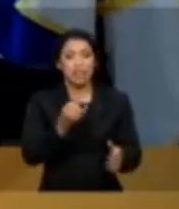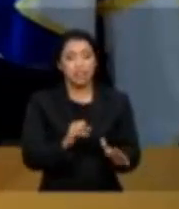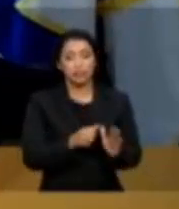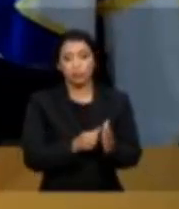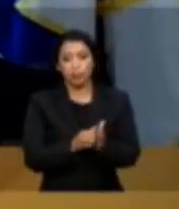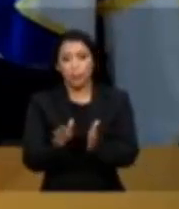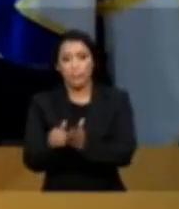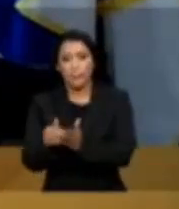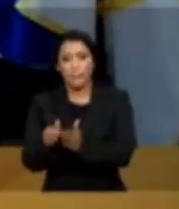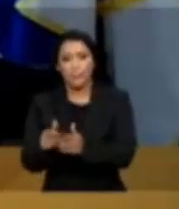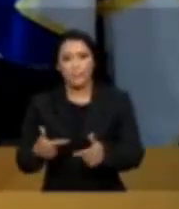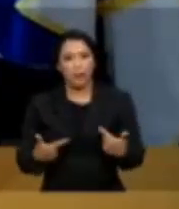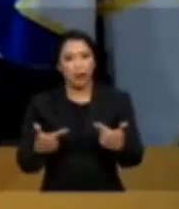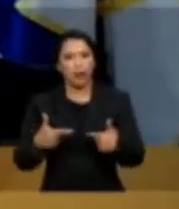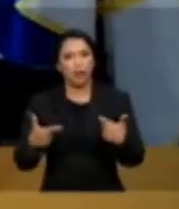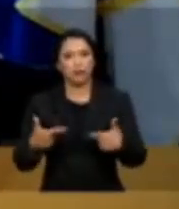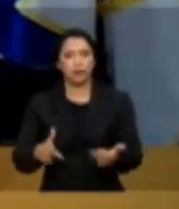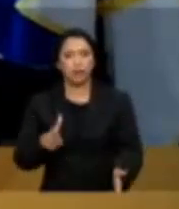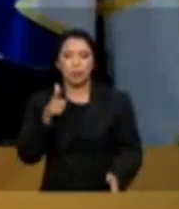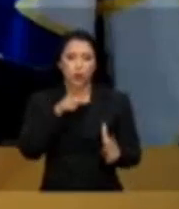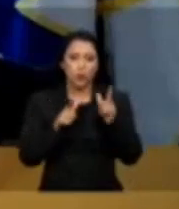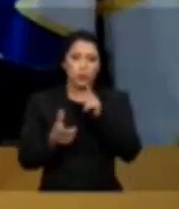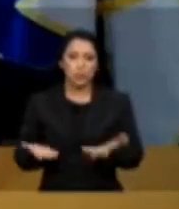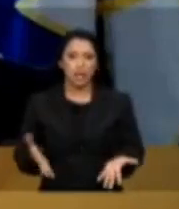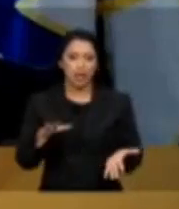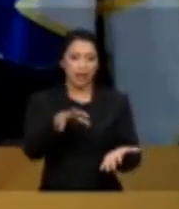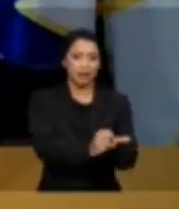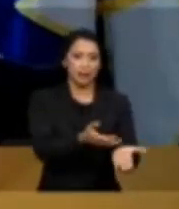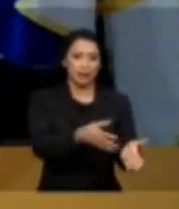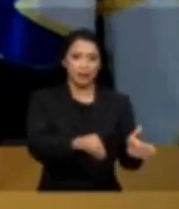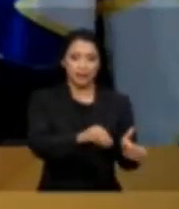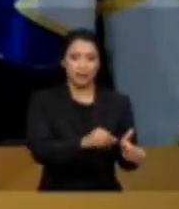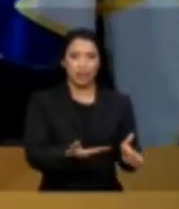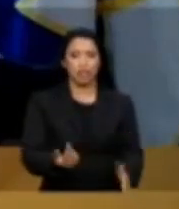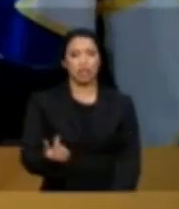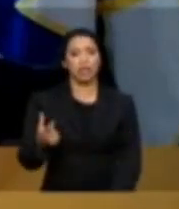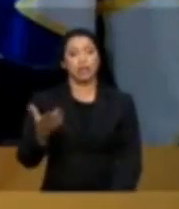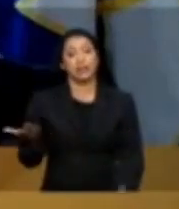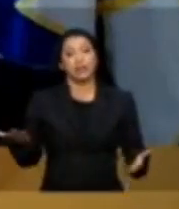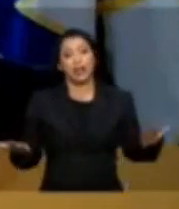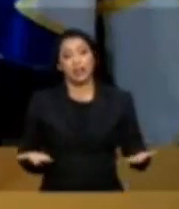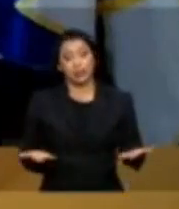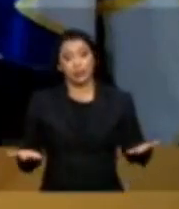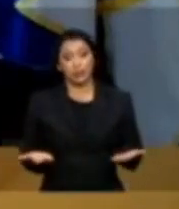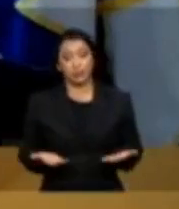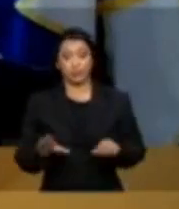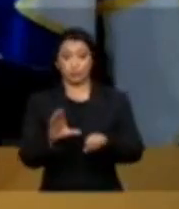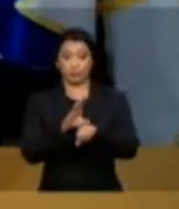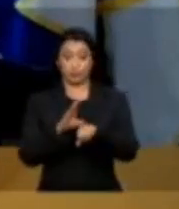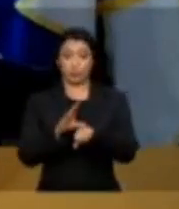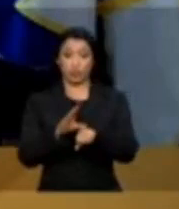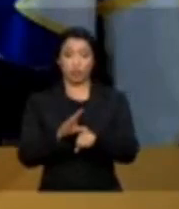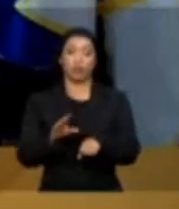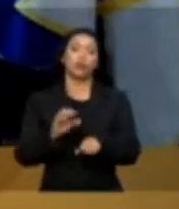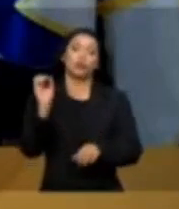lutaram aos seus modos para reconquistá-la. Em momento contemporâneo, a edição da Constituição